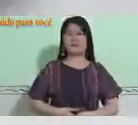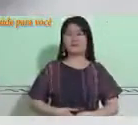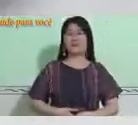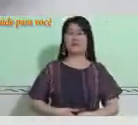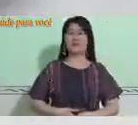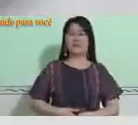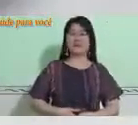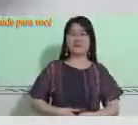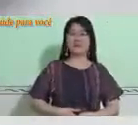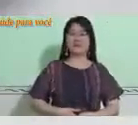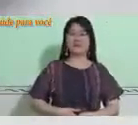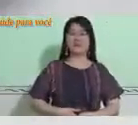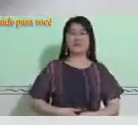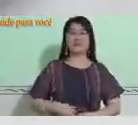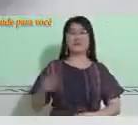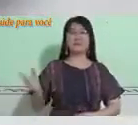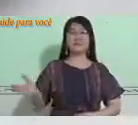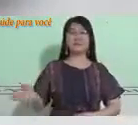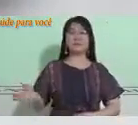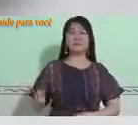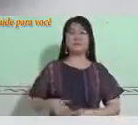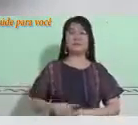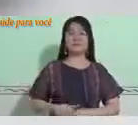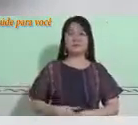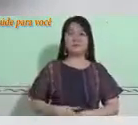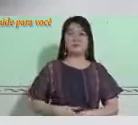mas também pode surgir em outros casos.